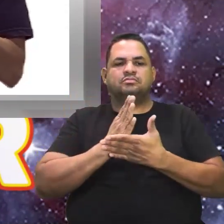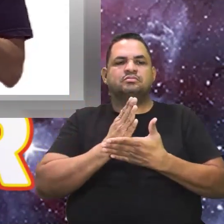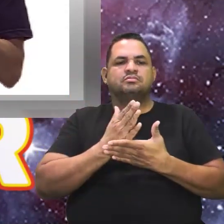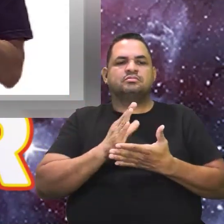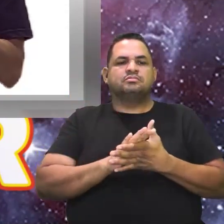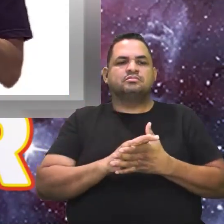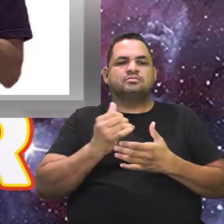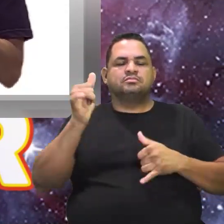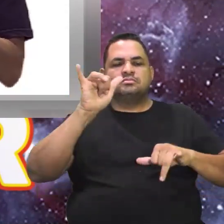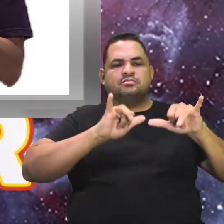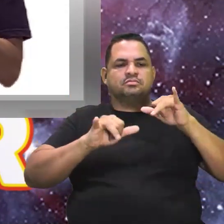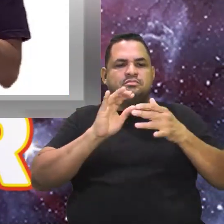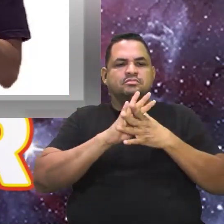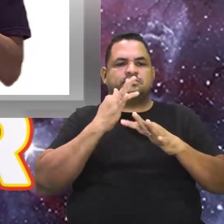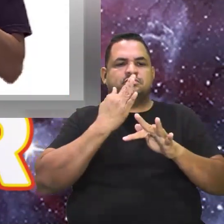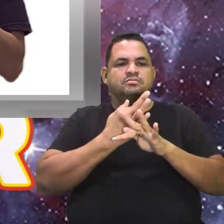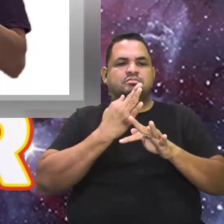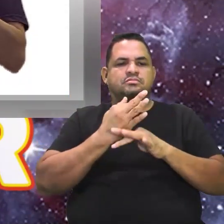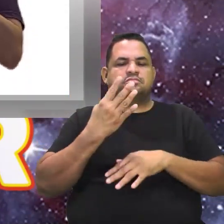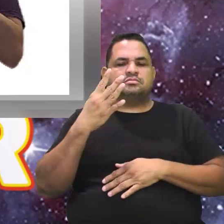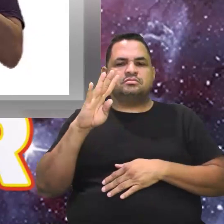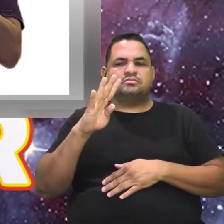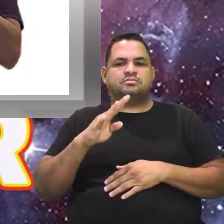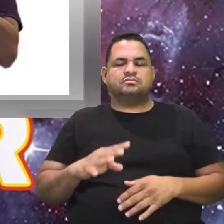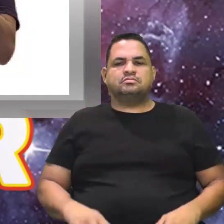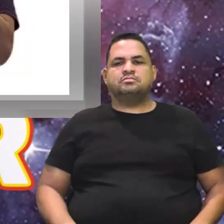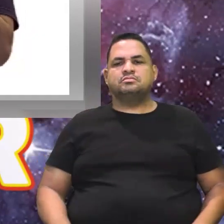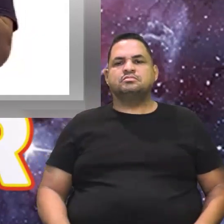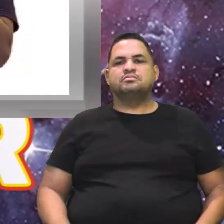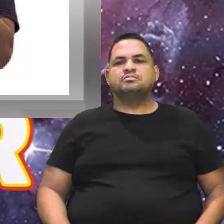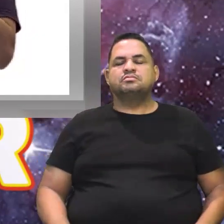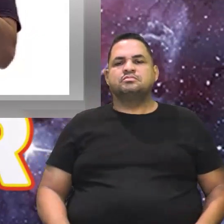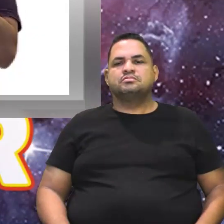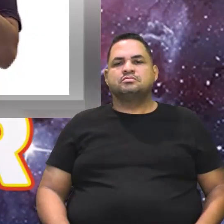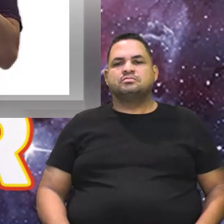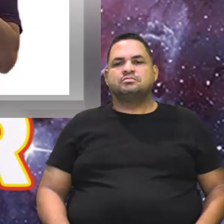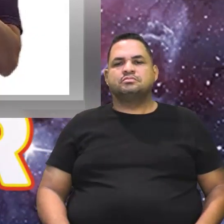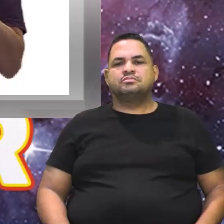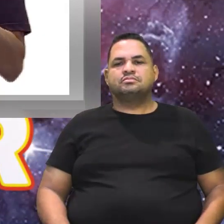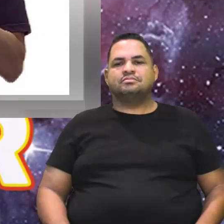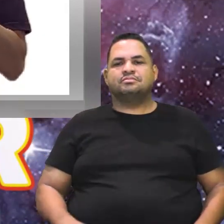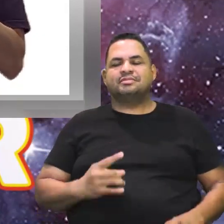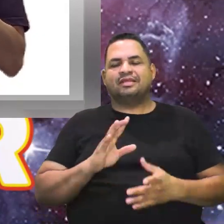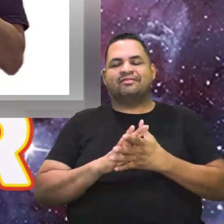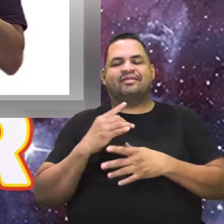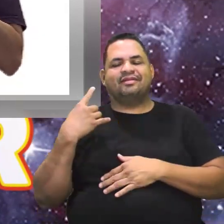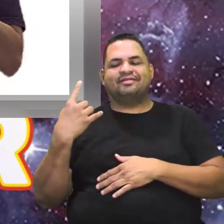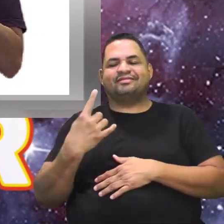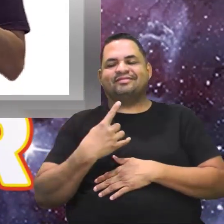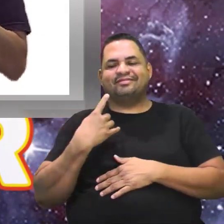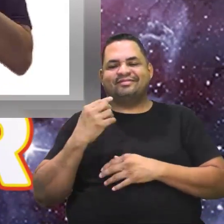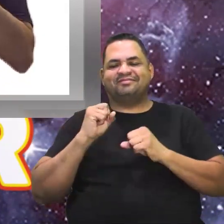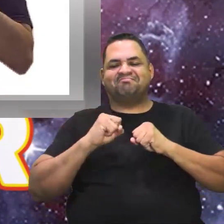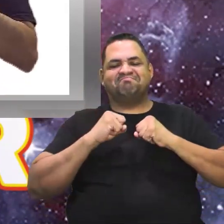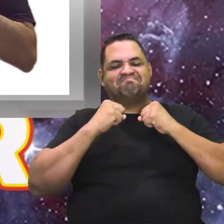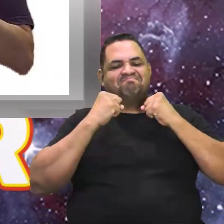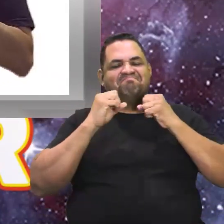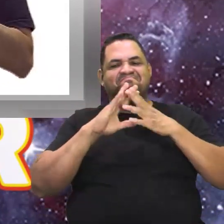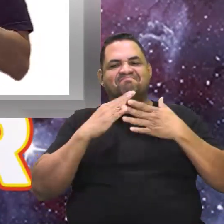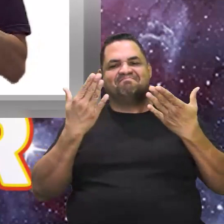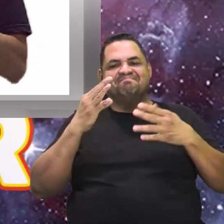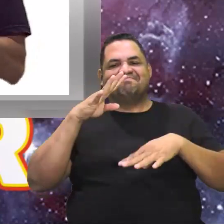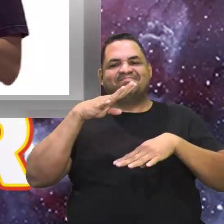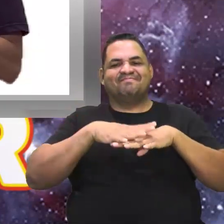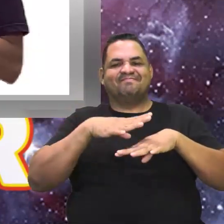dividida entre química, física e biologia. E vem ela, solitária, toda poderosa, sozinha,